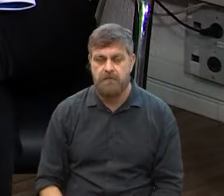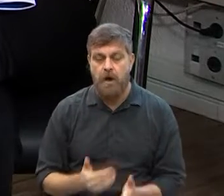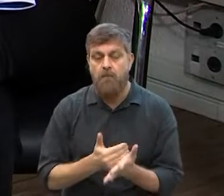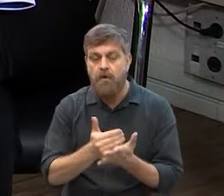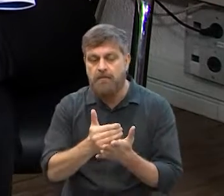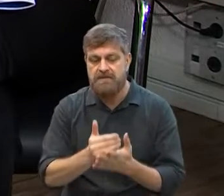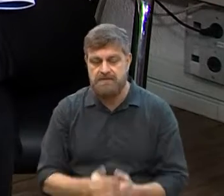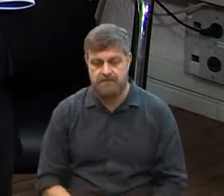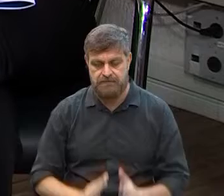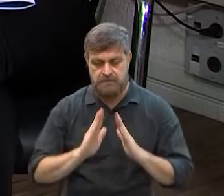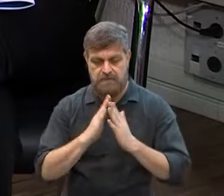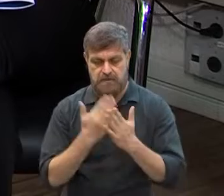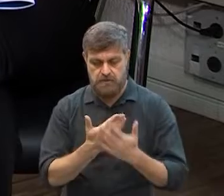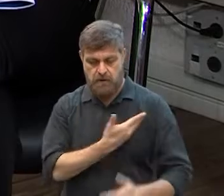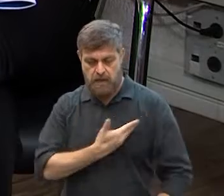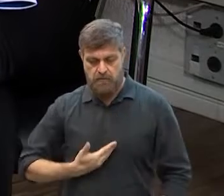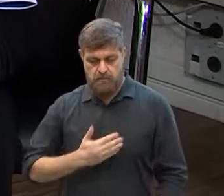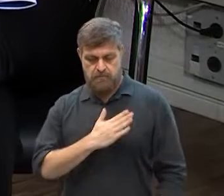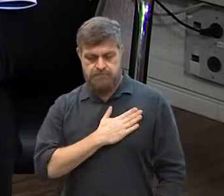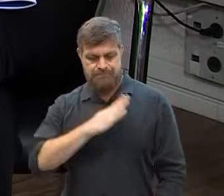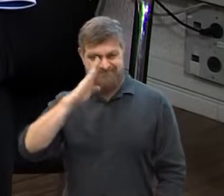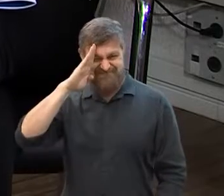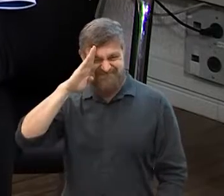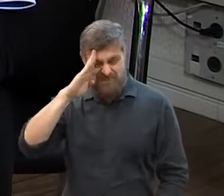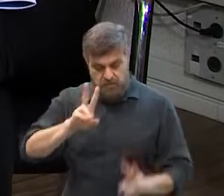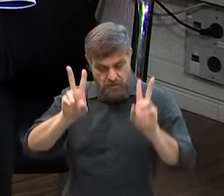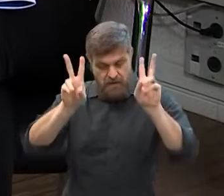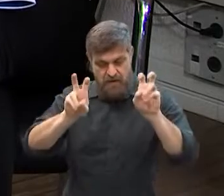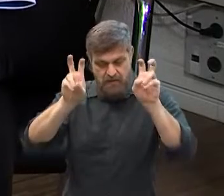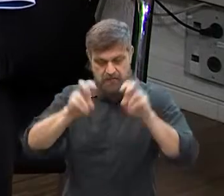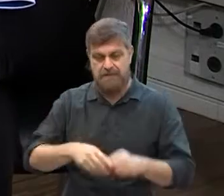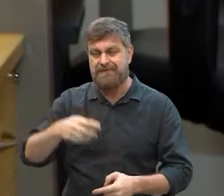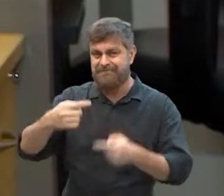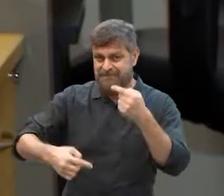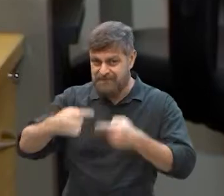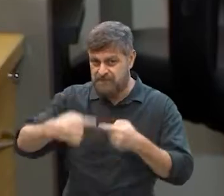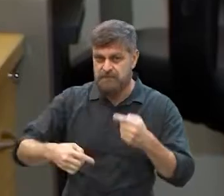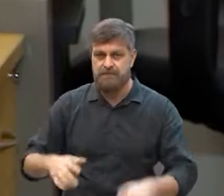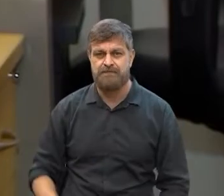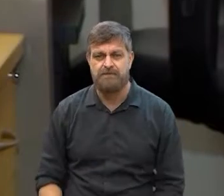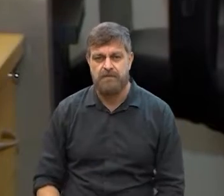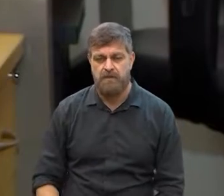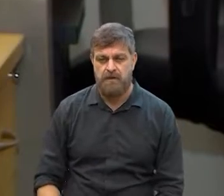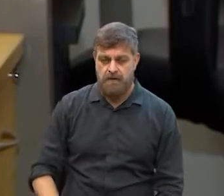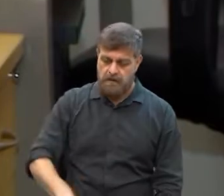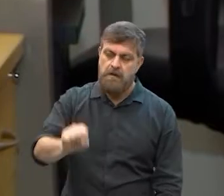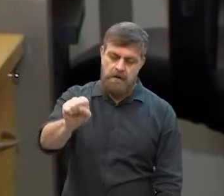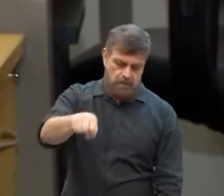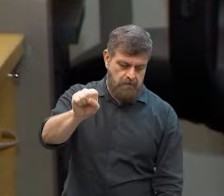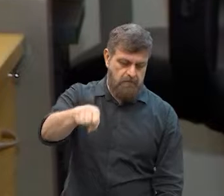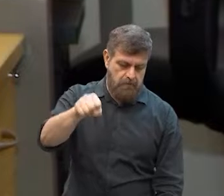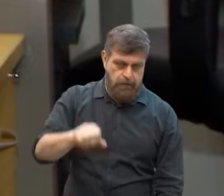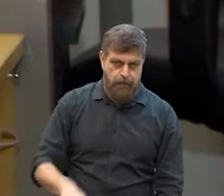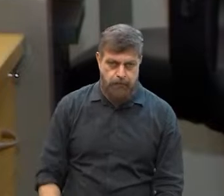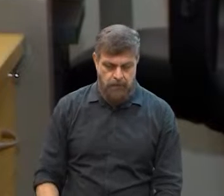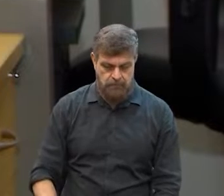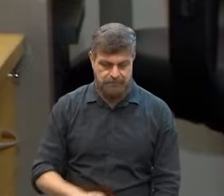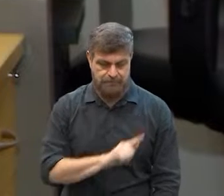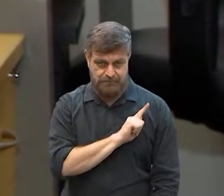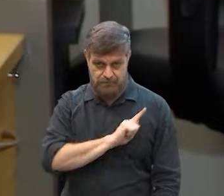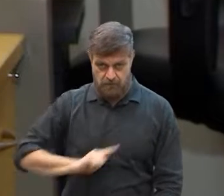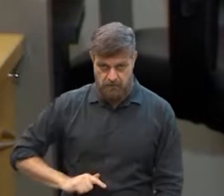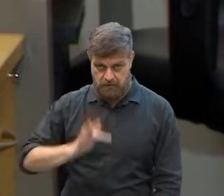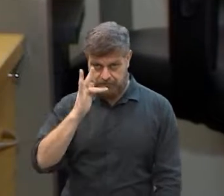pela militarização das escolas, que é um tema que tem sido bastante discutido agora. Porque na verdade o governo Bolsonaro, o